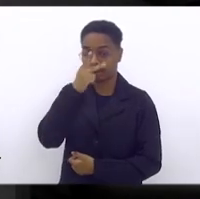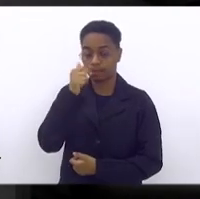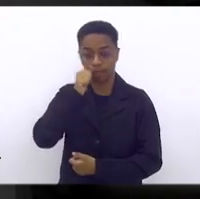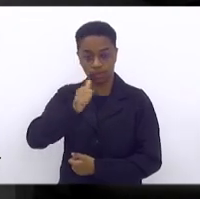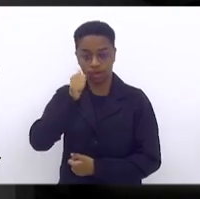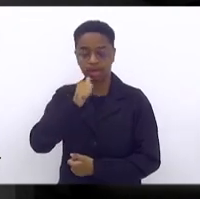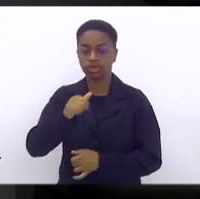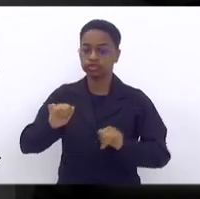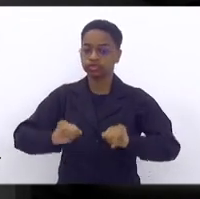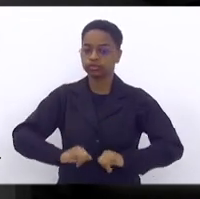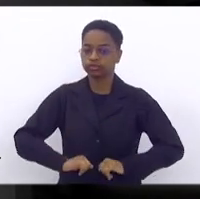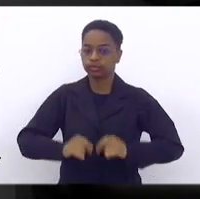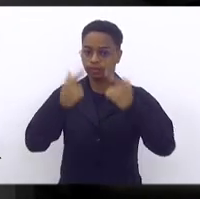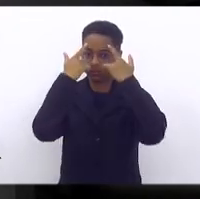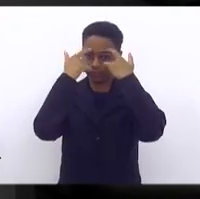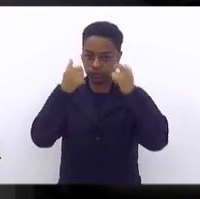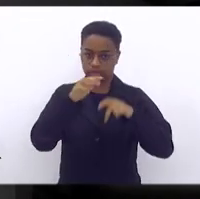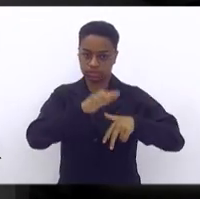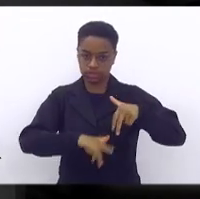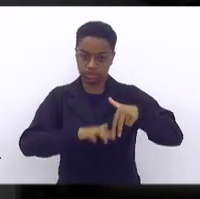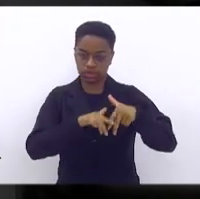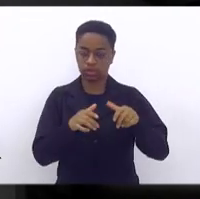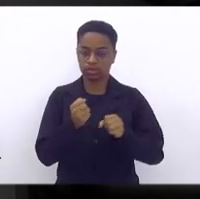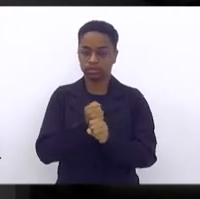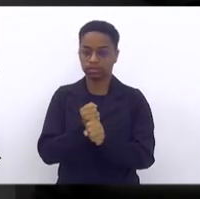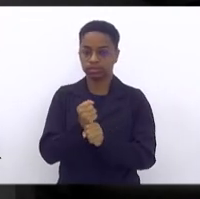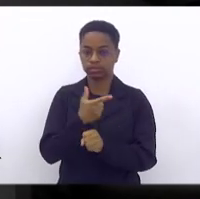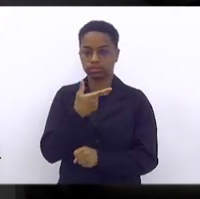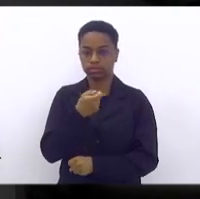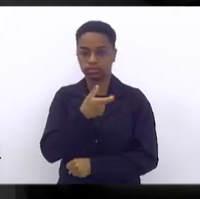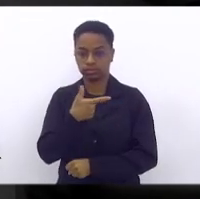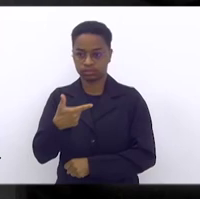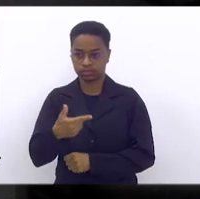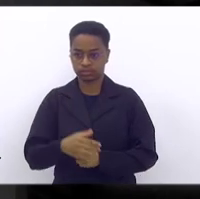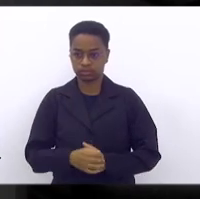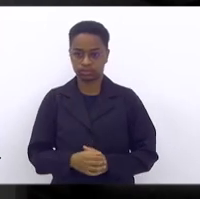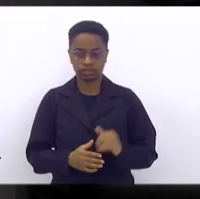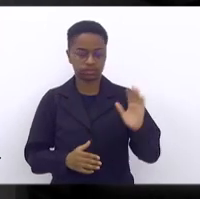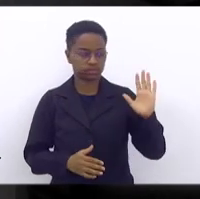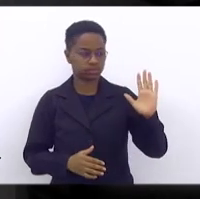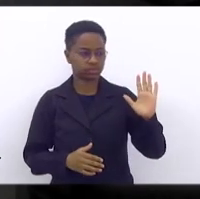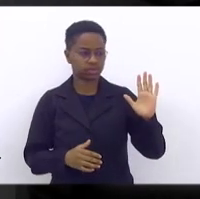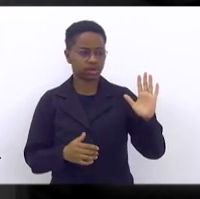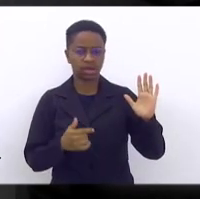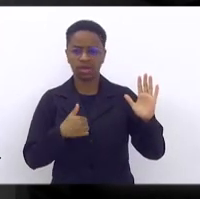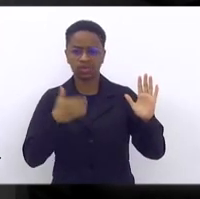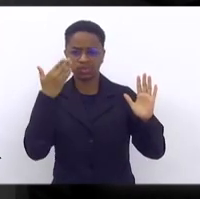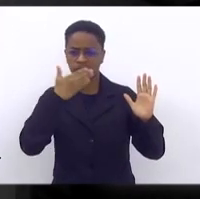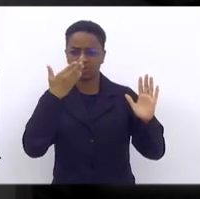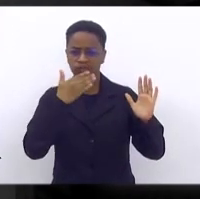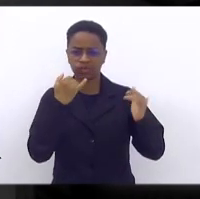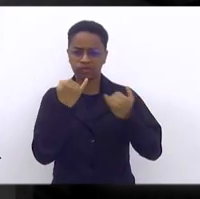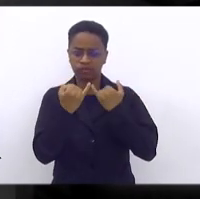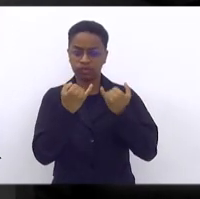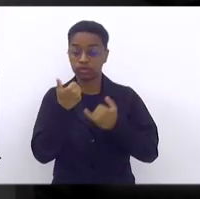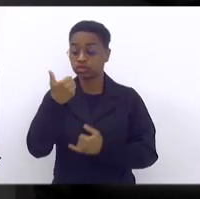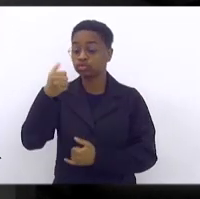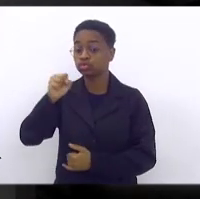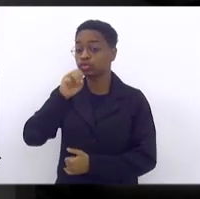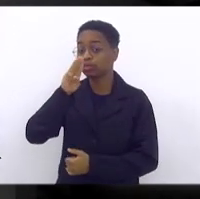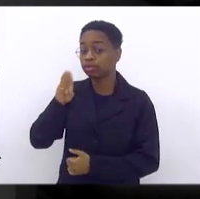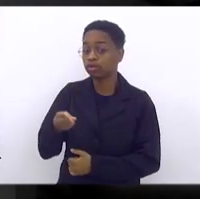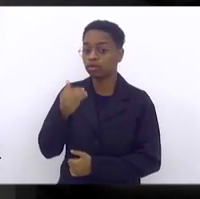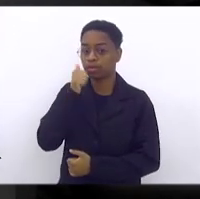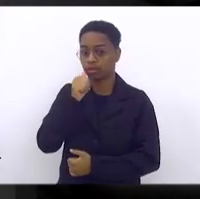em 2022. Da pesquisa Visível e Invisível, a vitimização eu não, de mulheres... Eu não peguei esse número. Me 18 milhões de mulheres